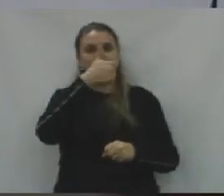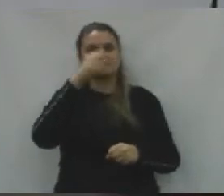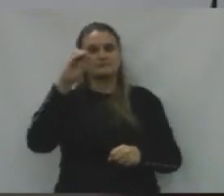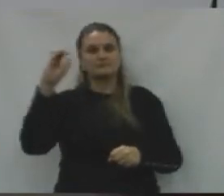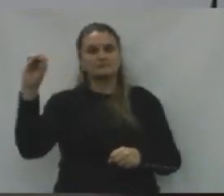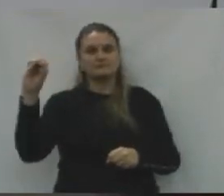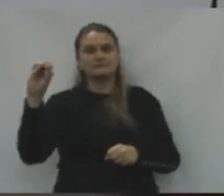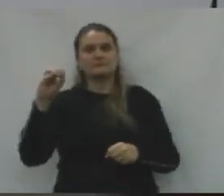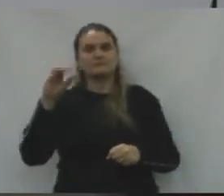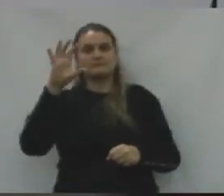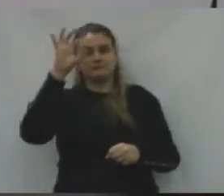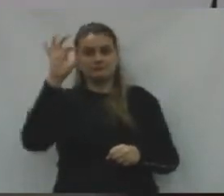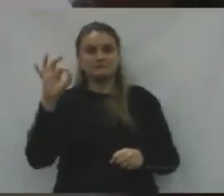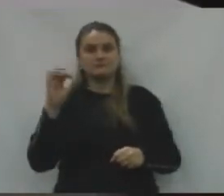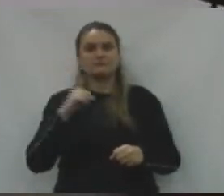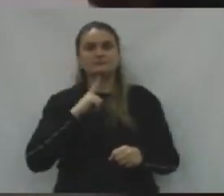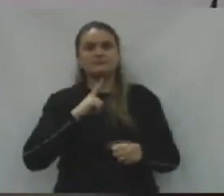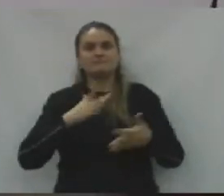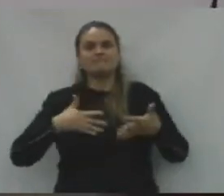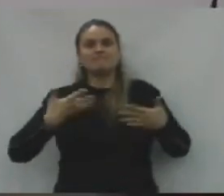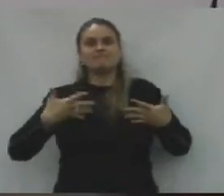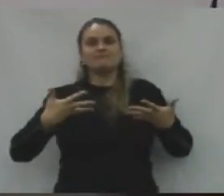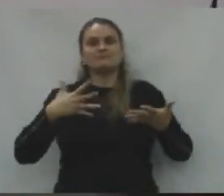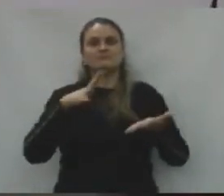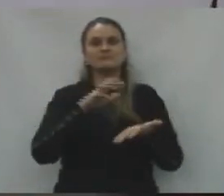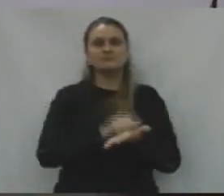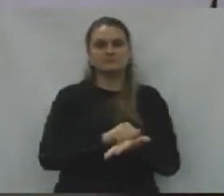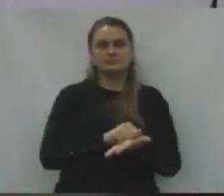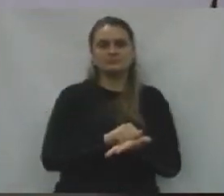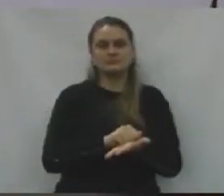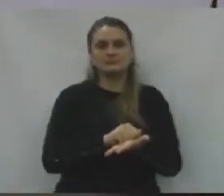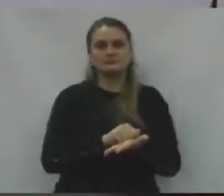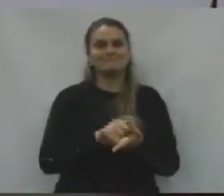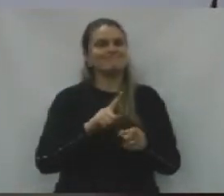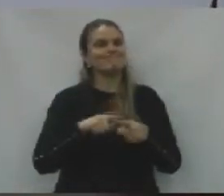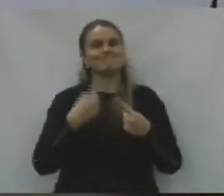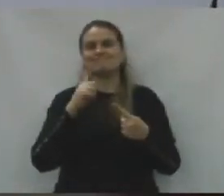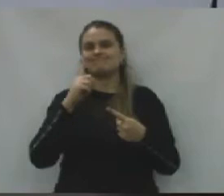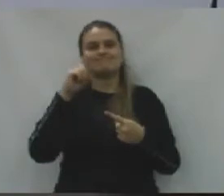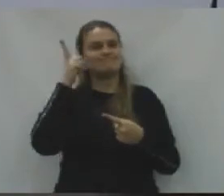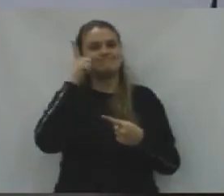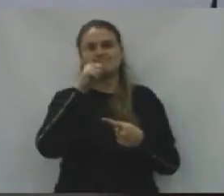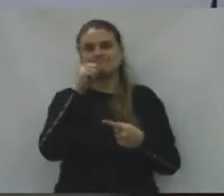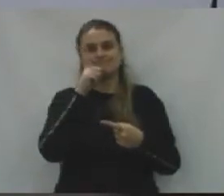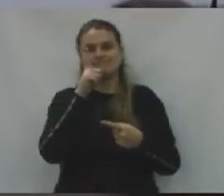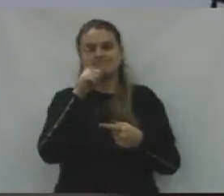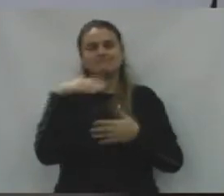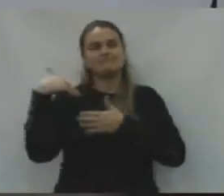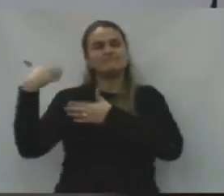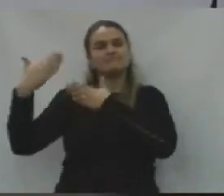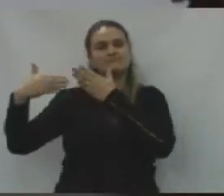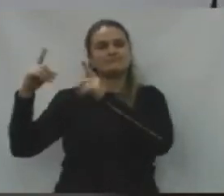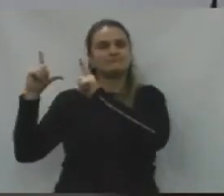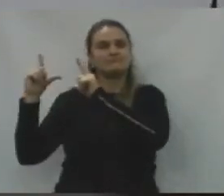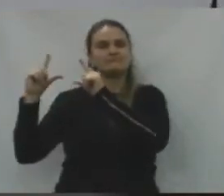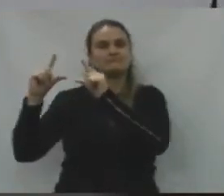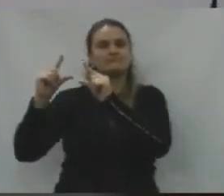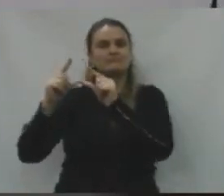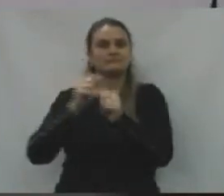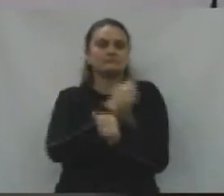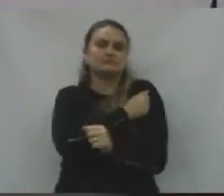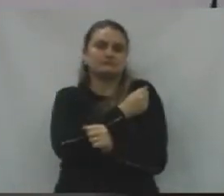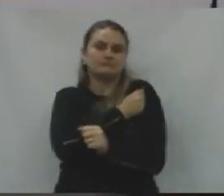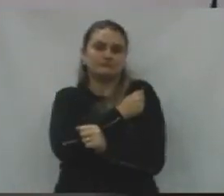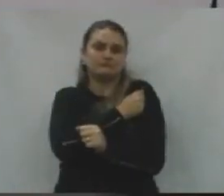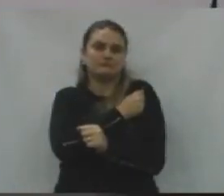100%, inspirou muitos a lá se matricularem. Porém, isso não foi concretizado, e, ao longo do tempo, é claro